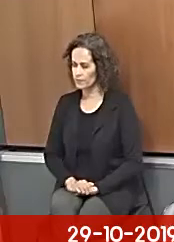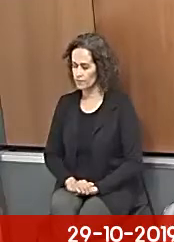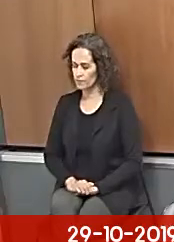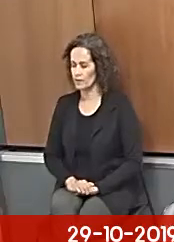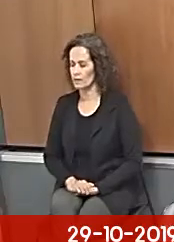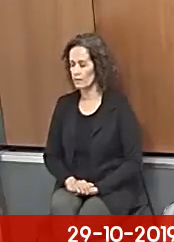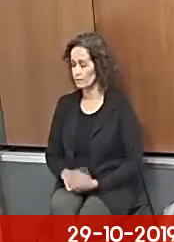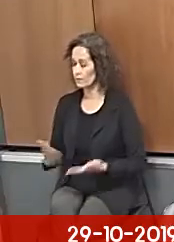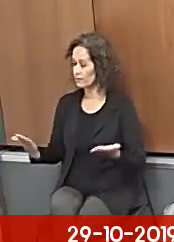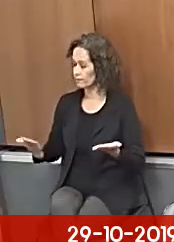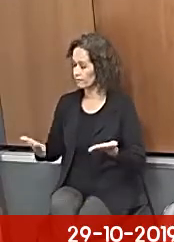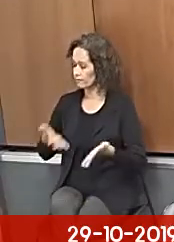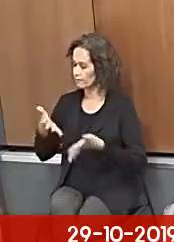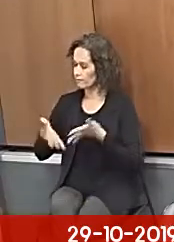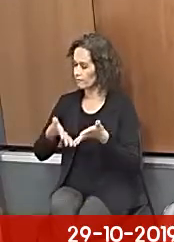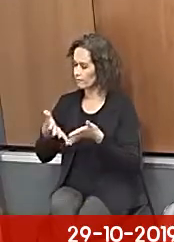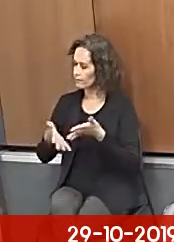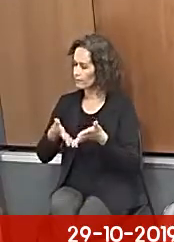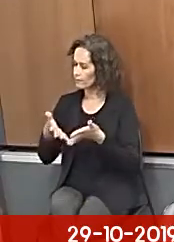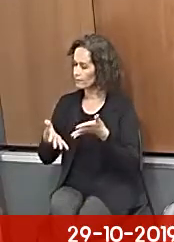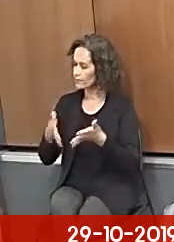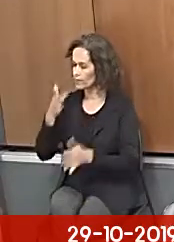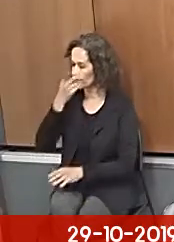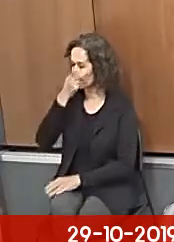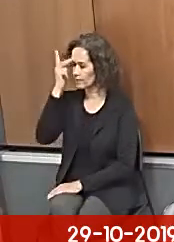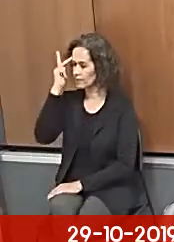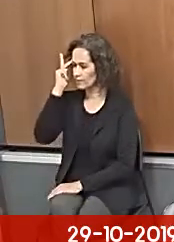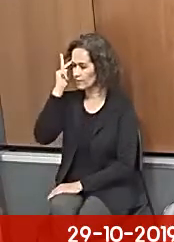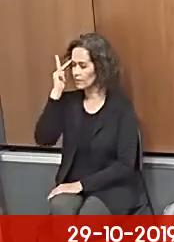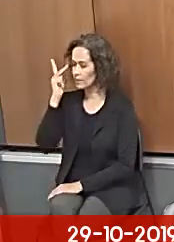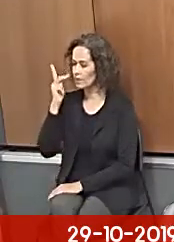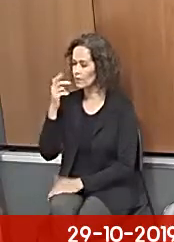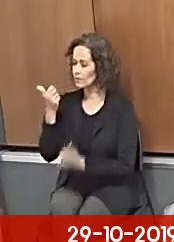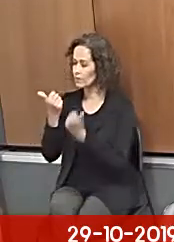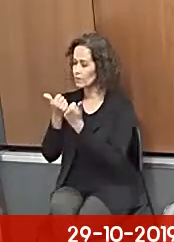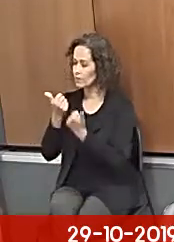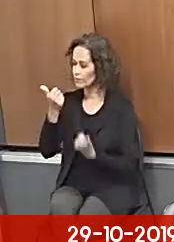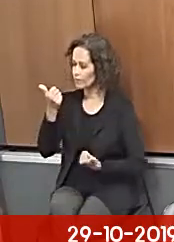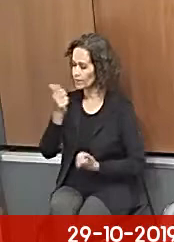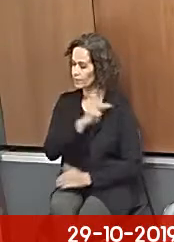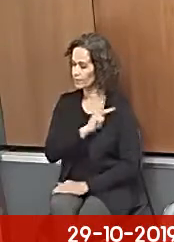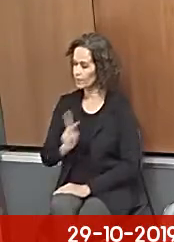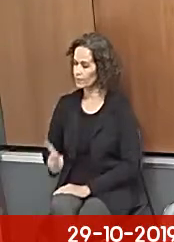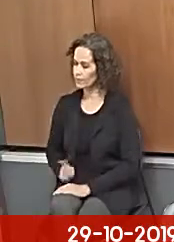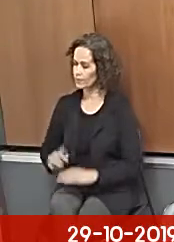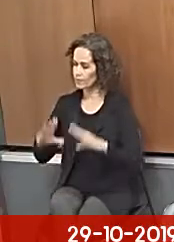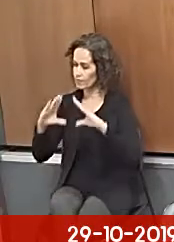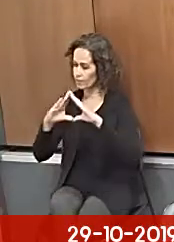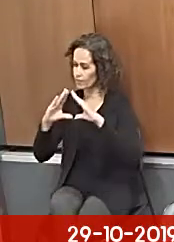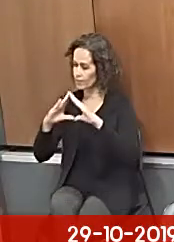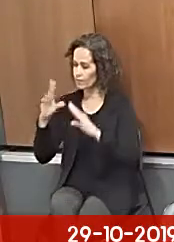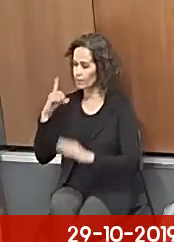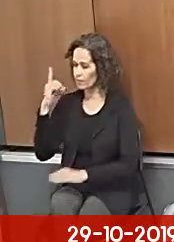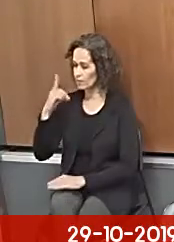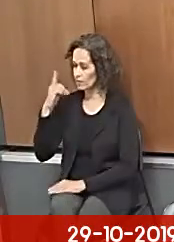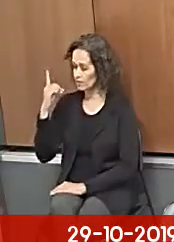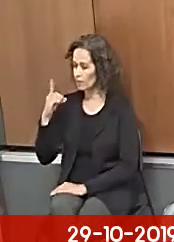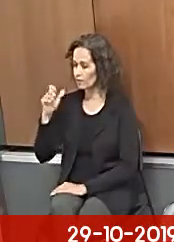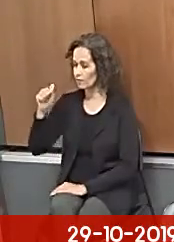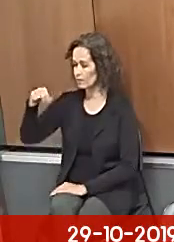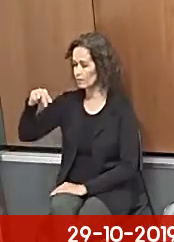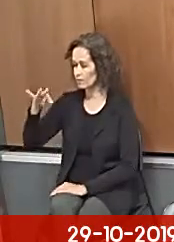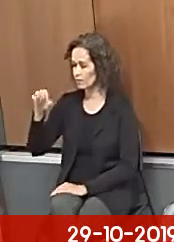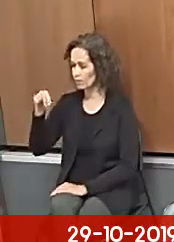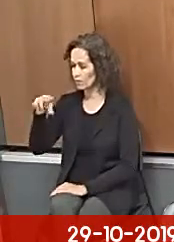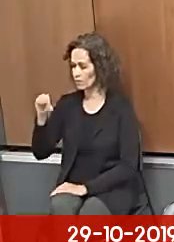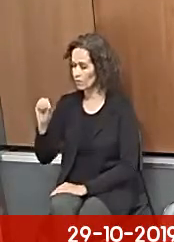Eu passo a palavra ao ilustre vice-presidente da Assembleia Legislativa de Minas Gerais, deputado Antônio Carlos Arantes, autor